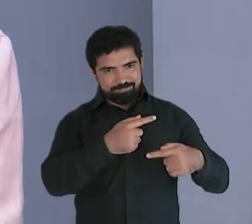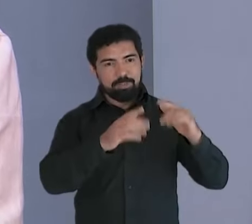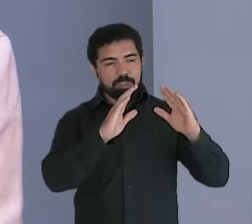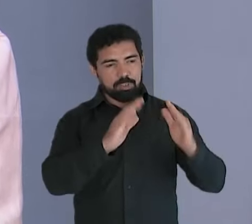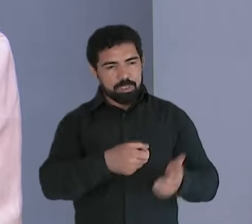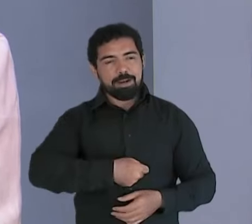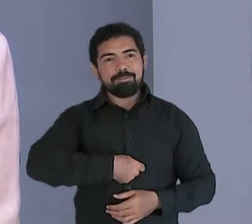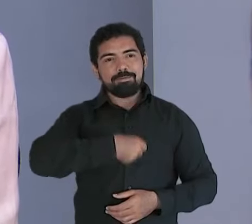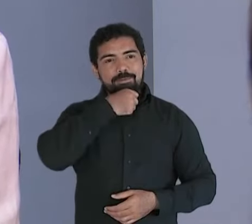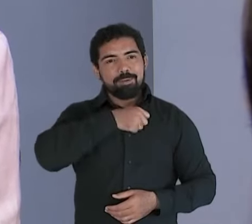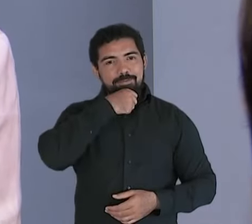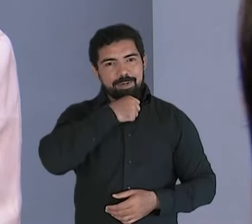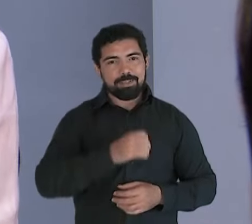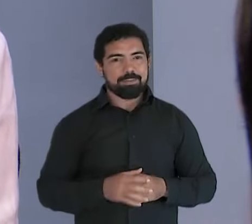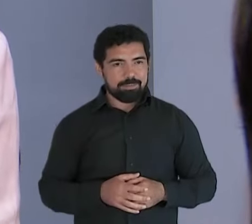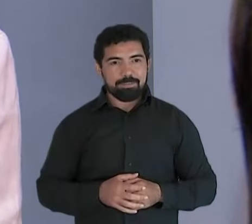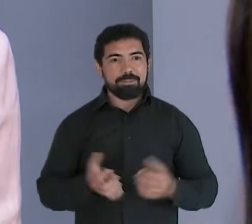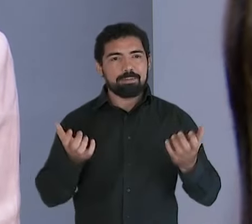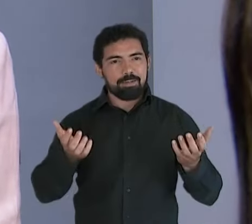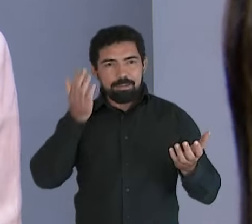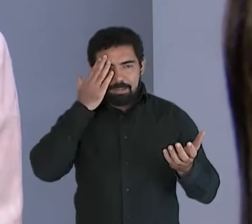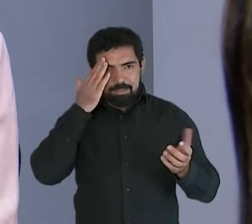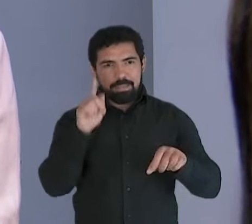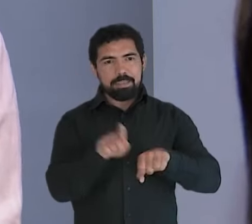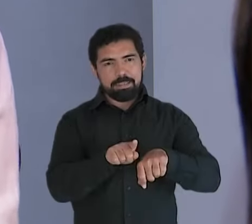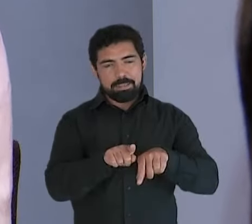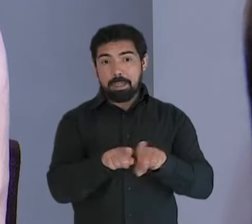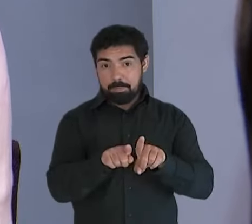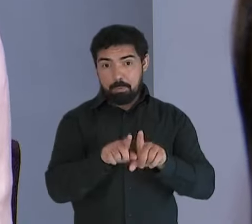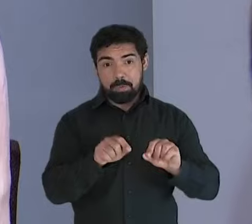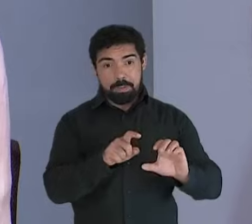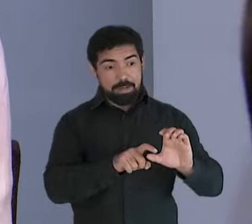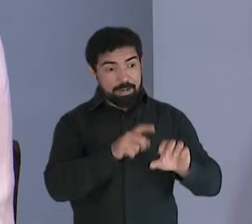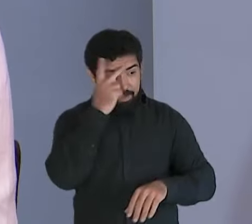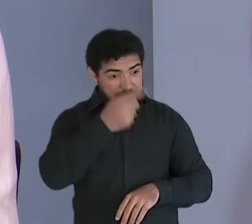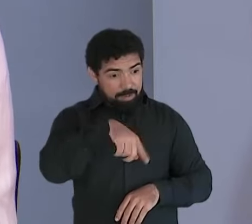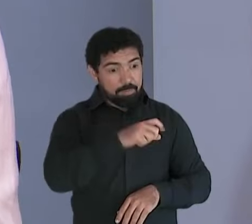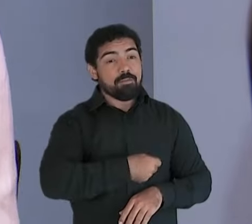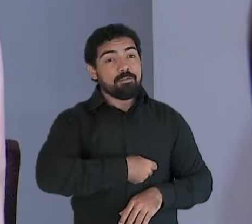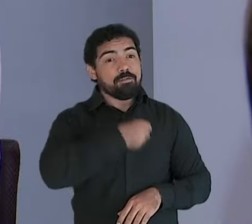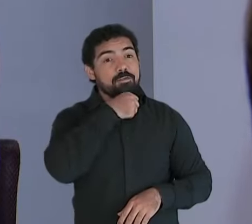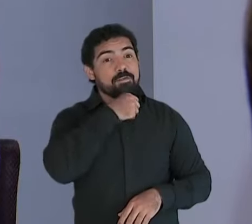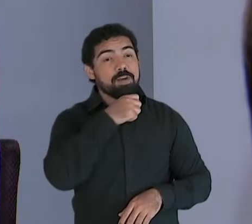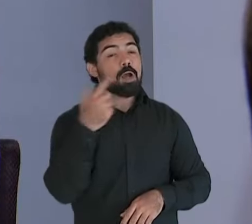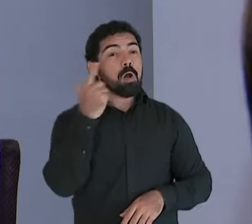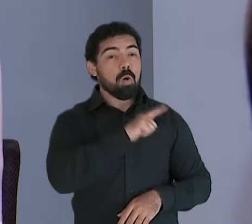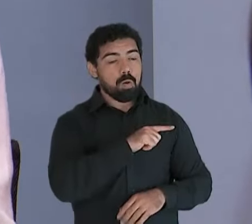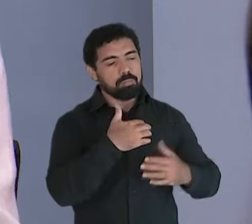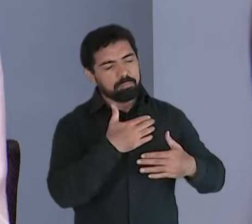a gente quer exatamente isso, com essa autonomia, que as pessoas envelheçam e possam ter